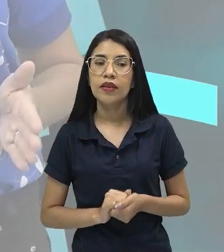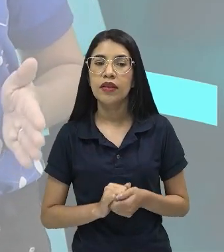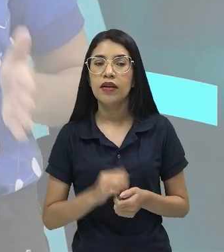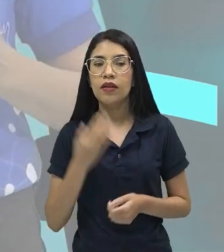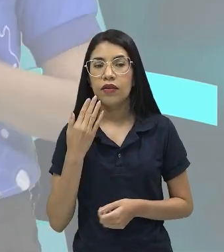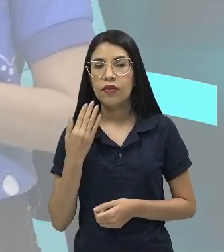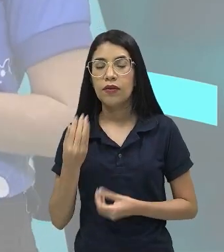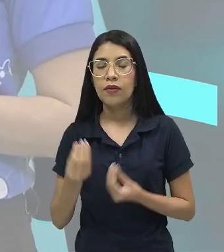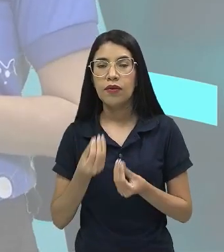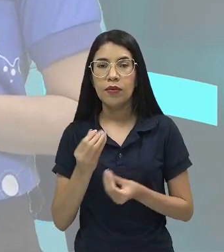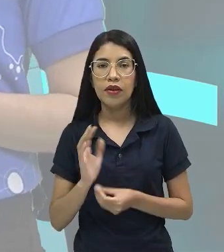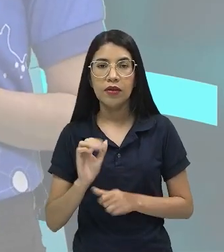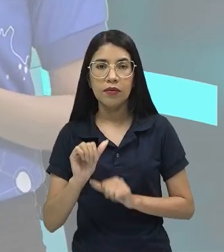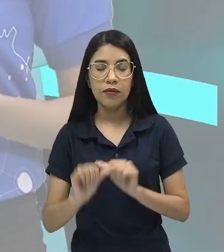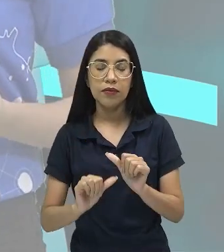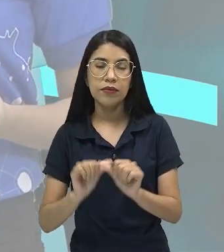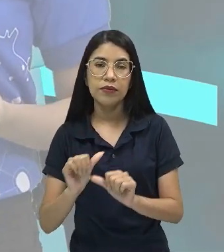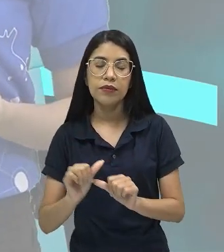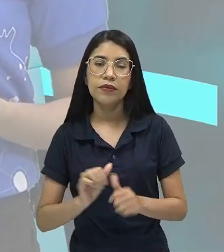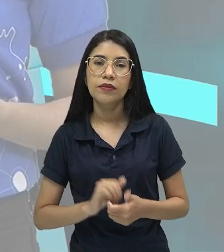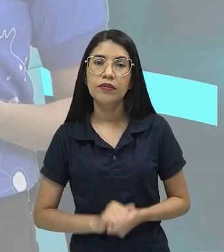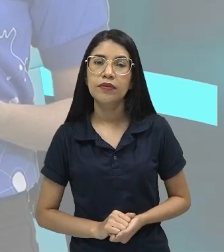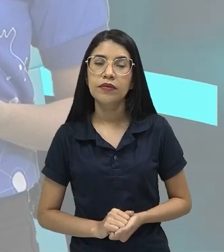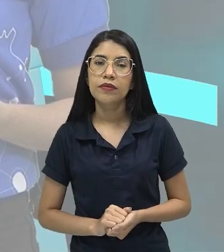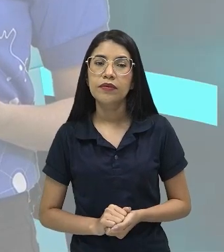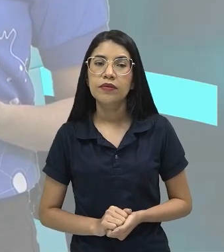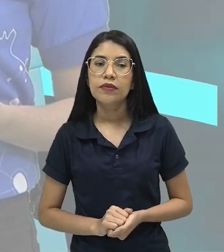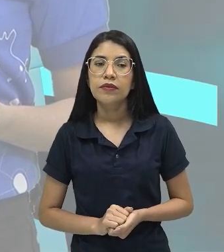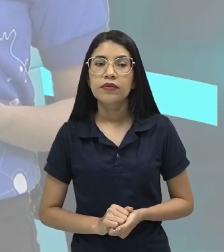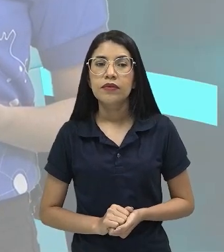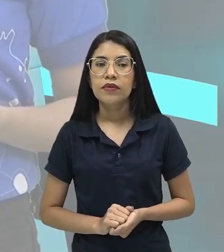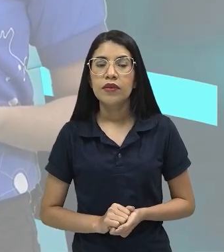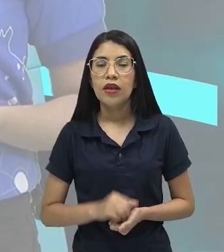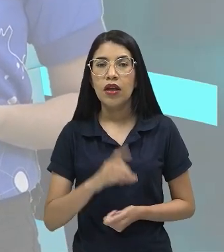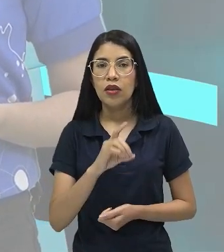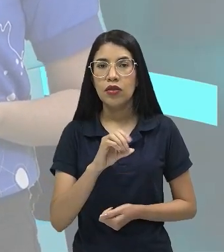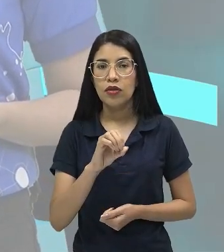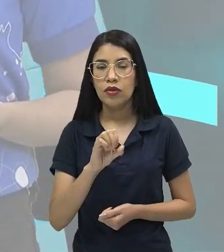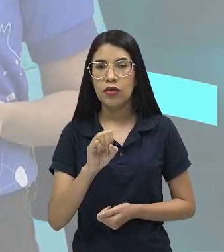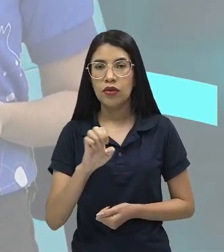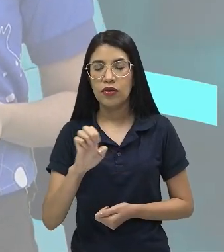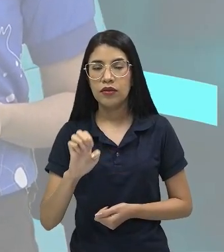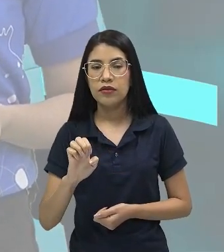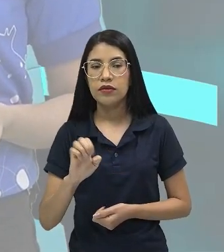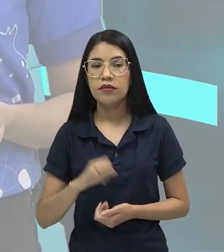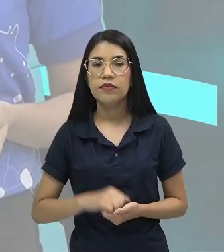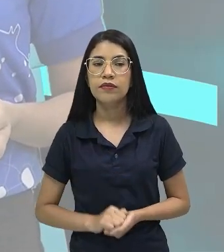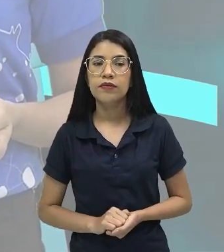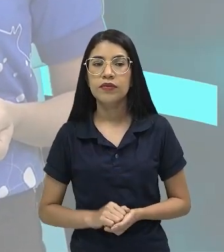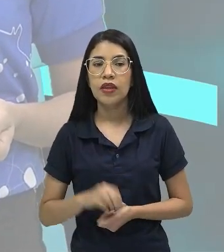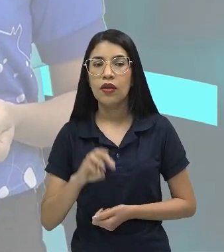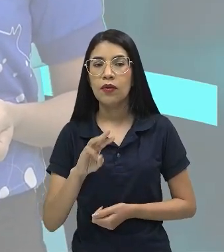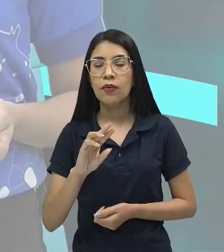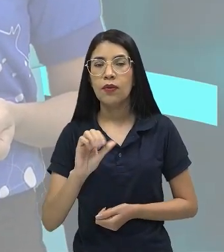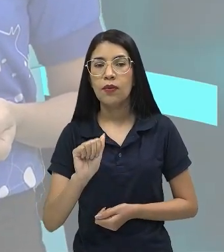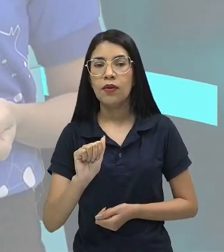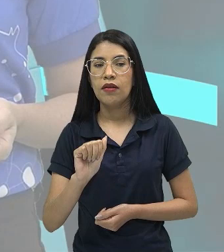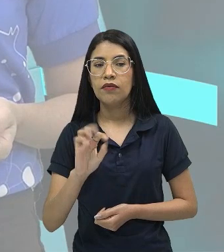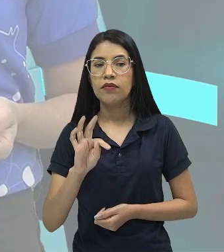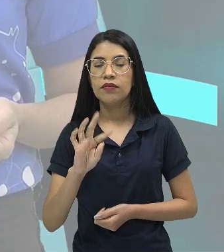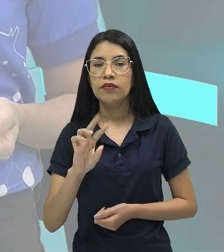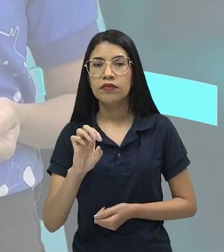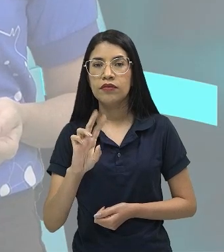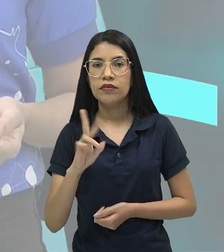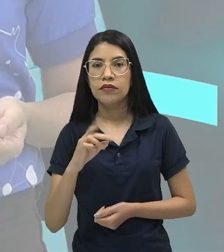ver o que acontece? Olha só, do fica das, né? Watch fica watches, brush